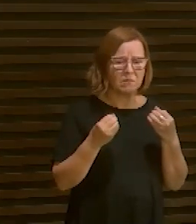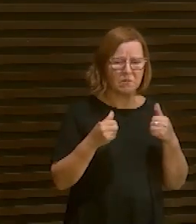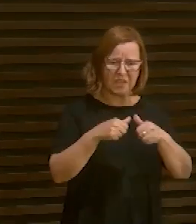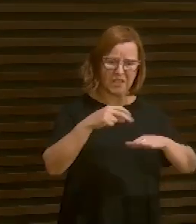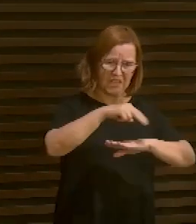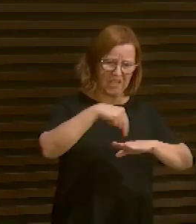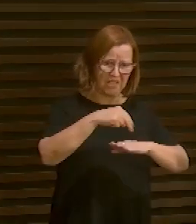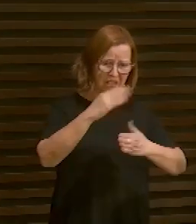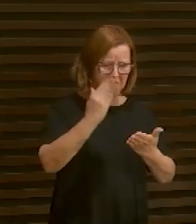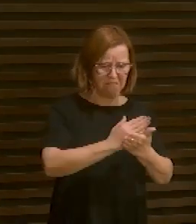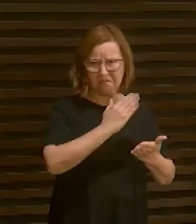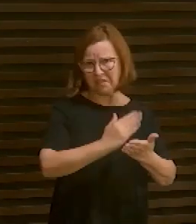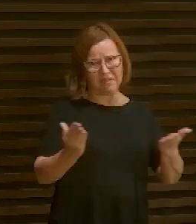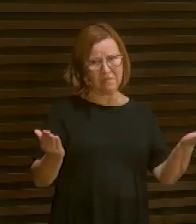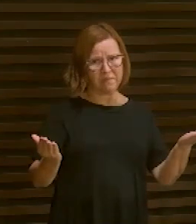estar dividida